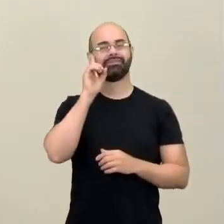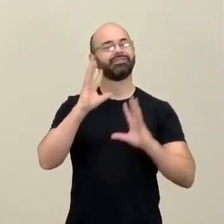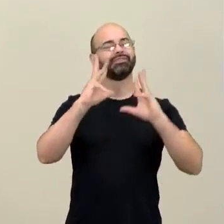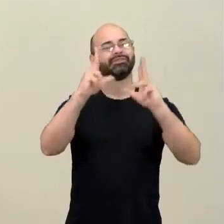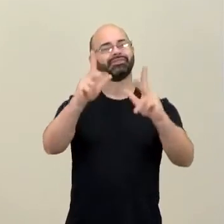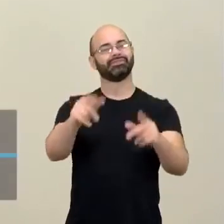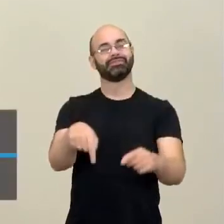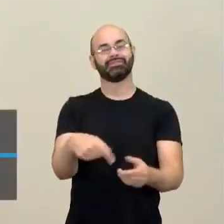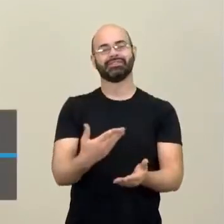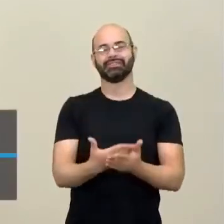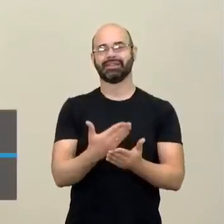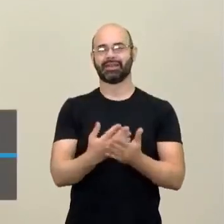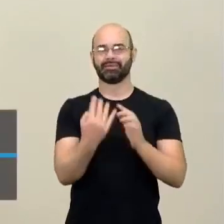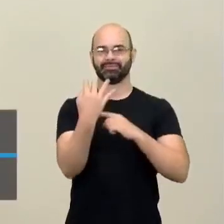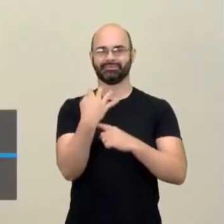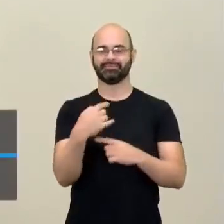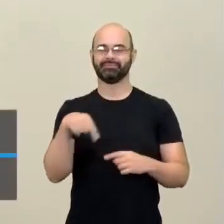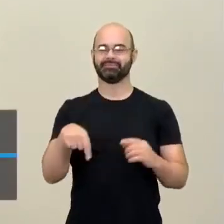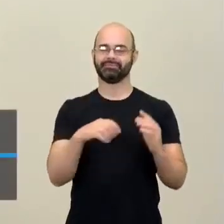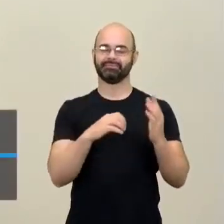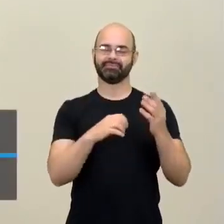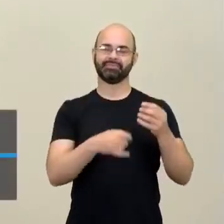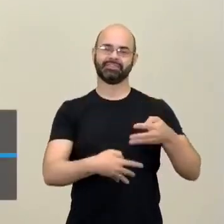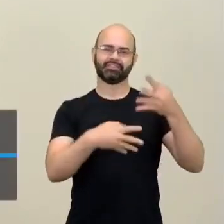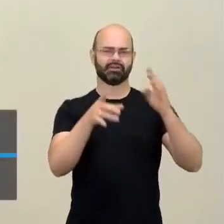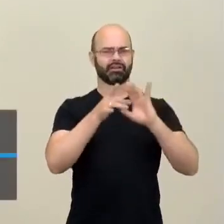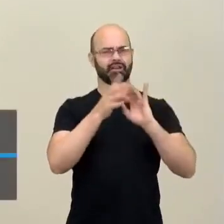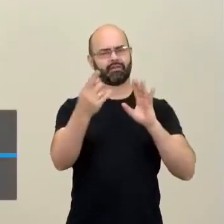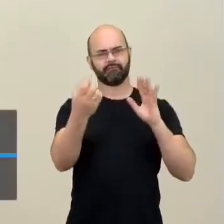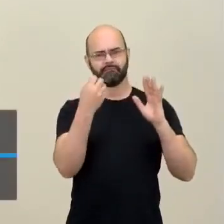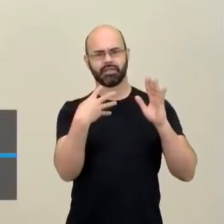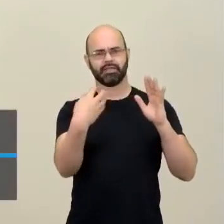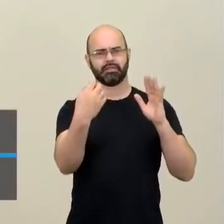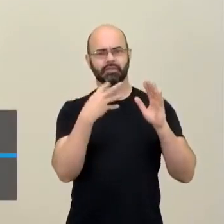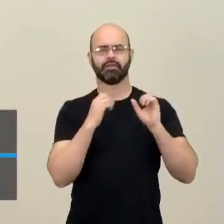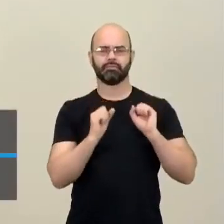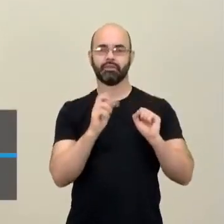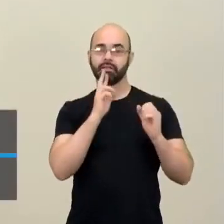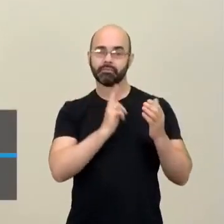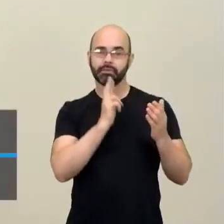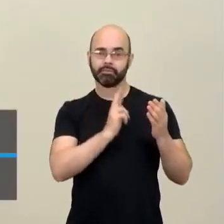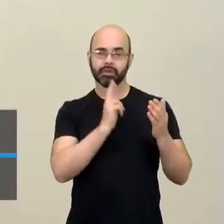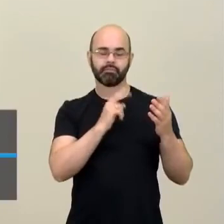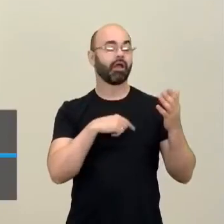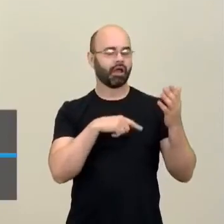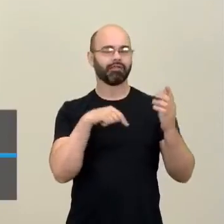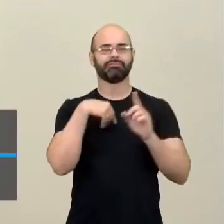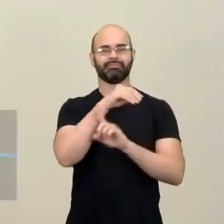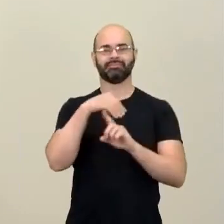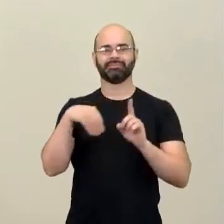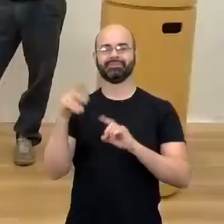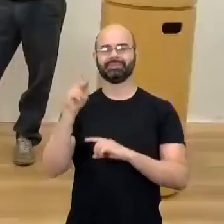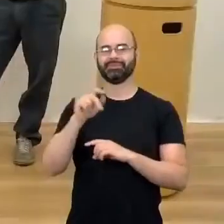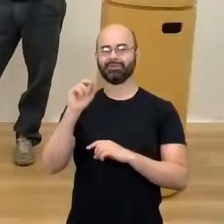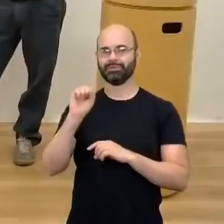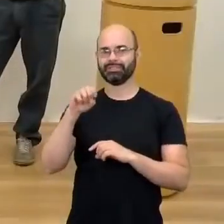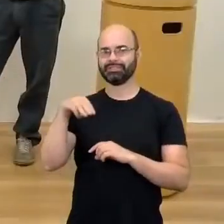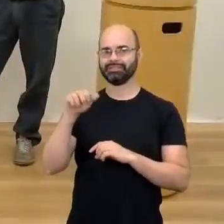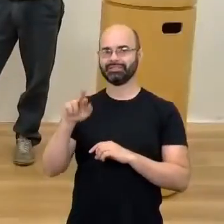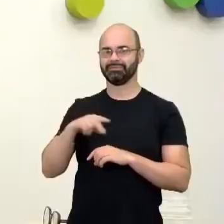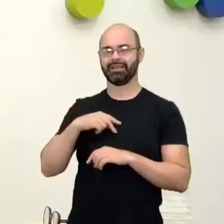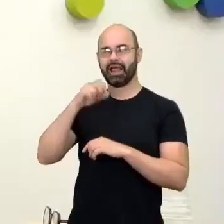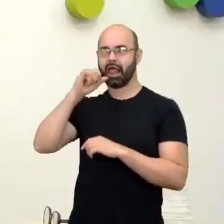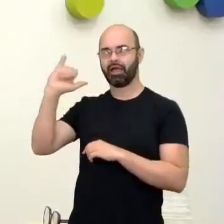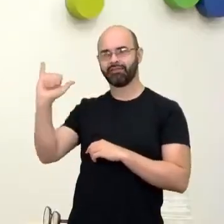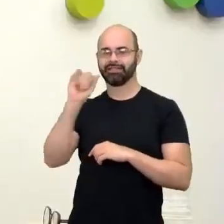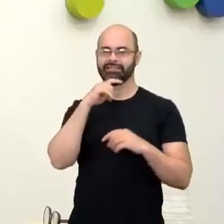aqui para a nossa aula. Estou acompanhando vocês aqui no chat. Vai mandando aí as suas respostinhas que eu vou contar aqui para o professor Osmar. Sejam bem-vindos. Bacana,